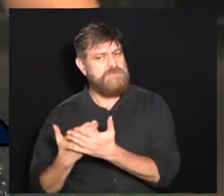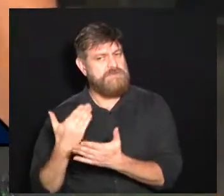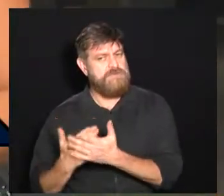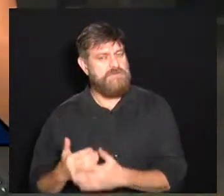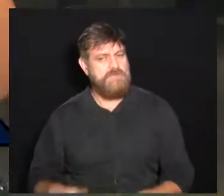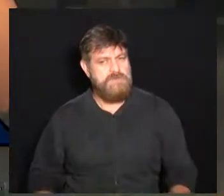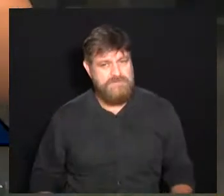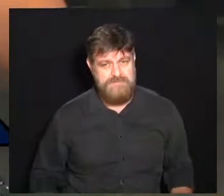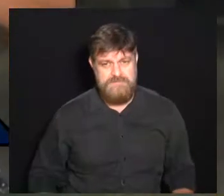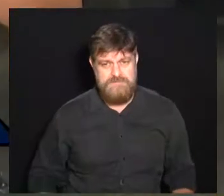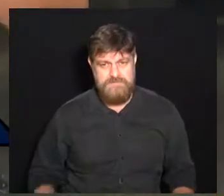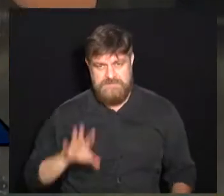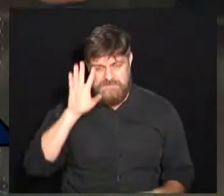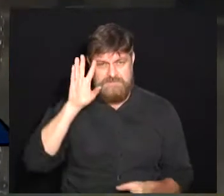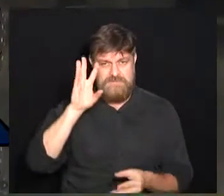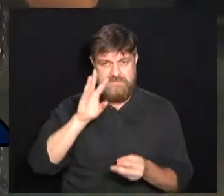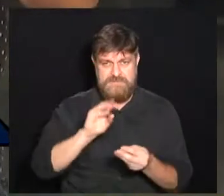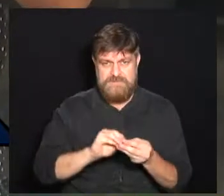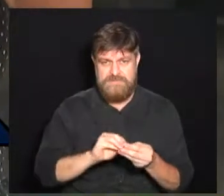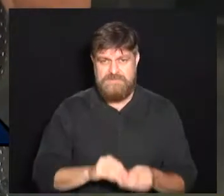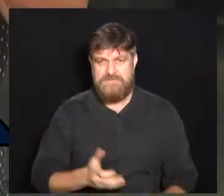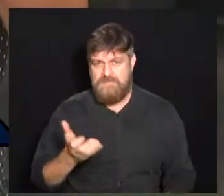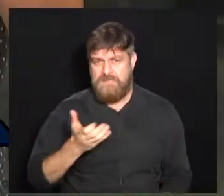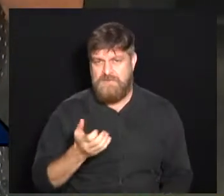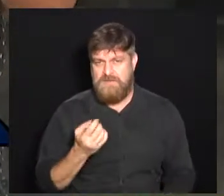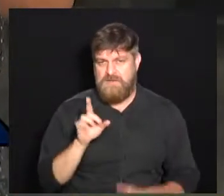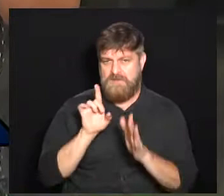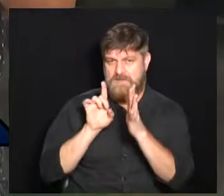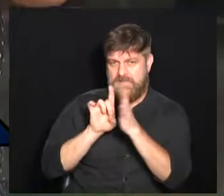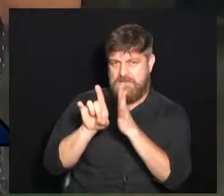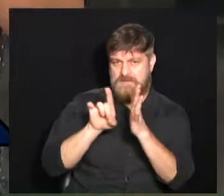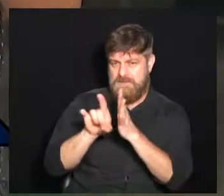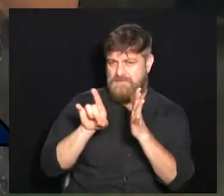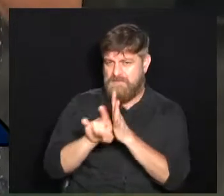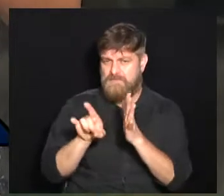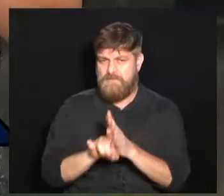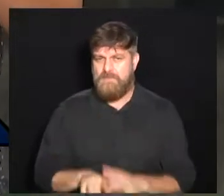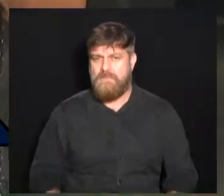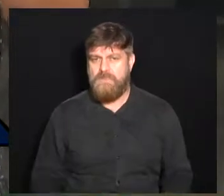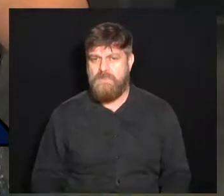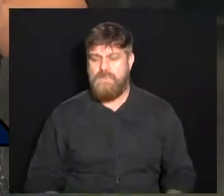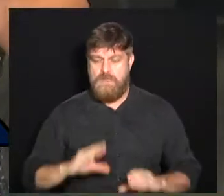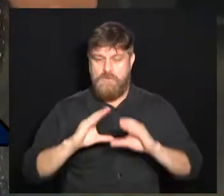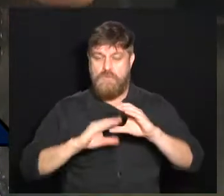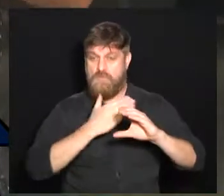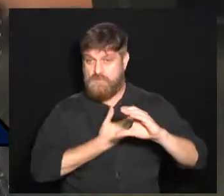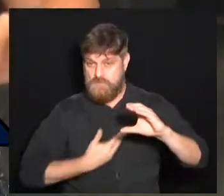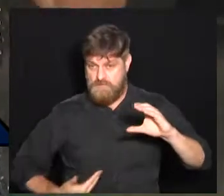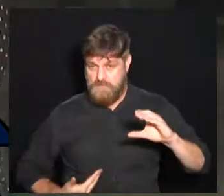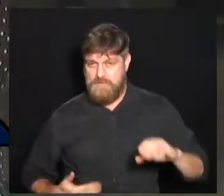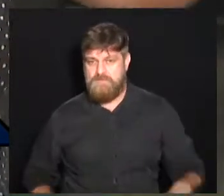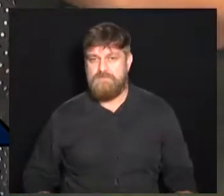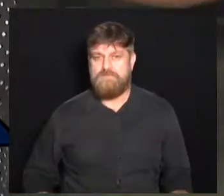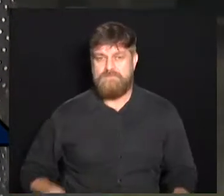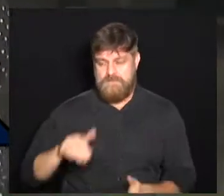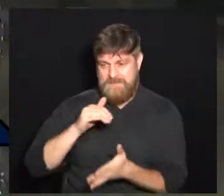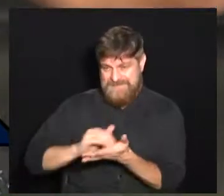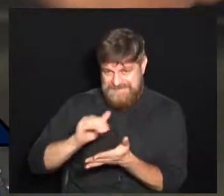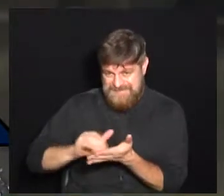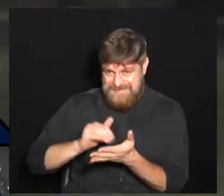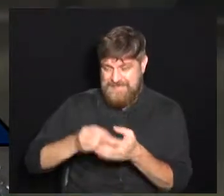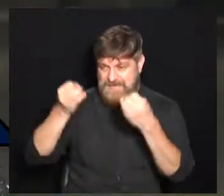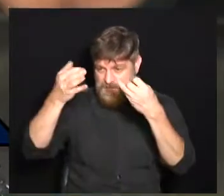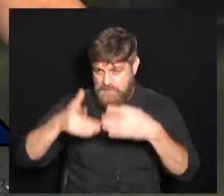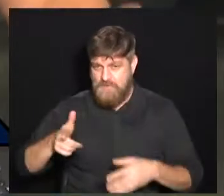SEI. E aí, para finalizar, eu só queria fazer um questionamento sobre a questão do concurso das vagas. A secretária colocou que existe